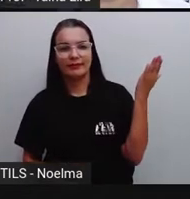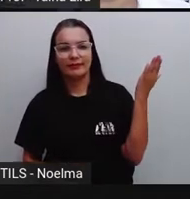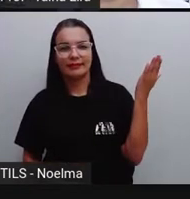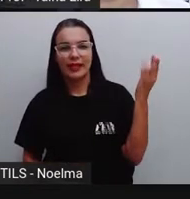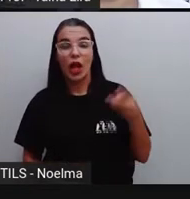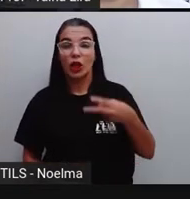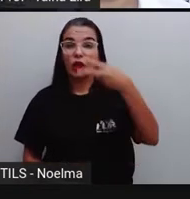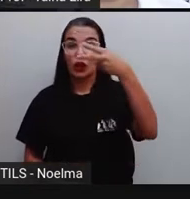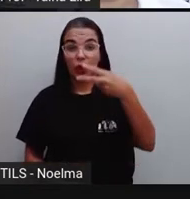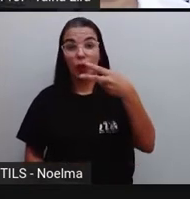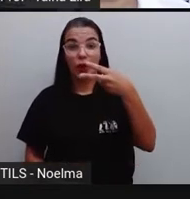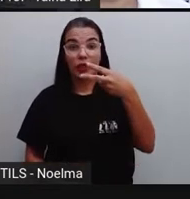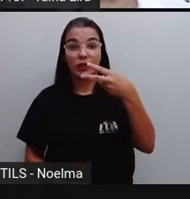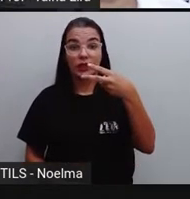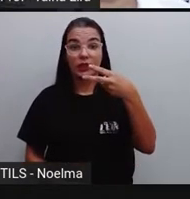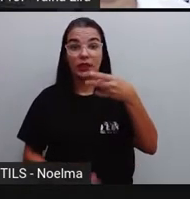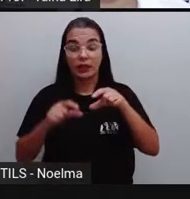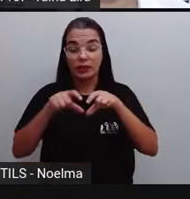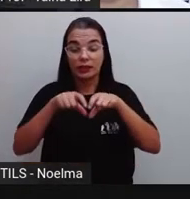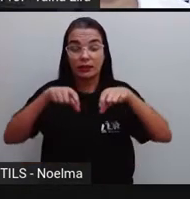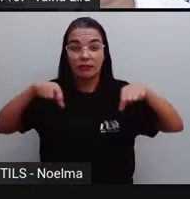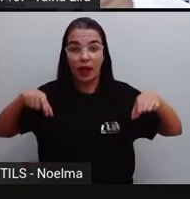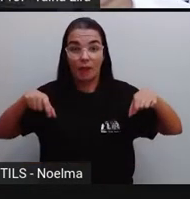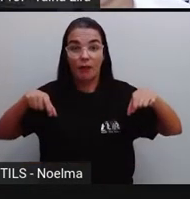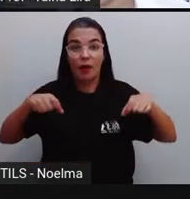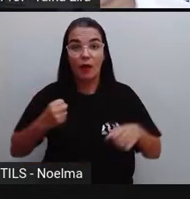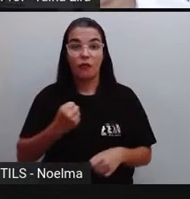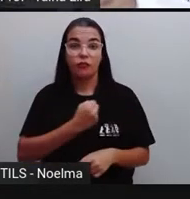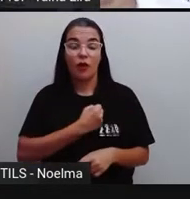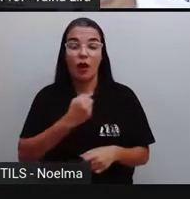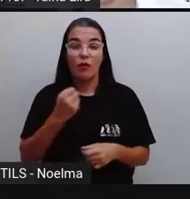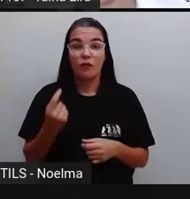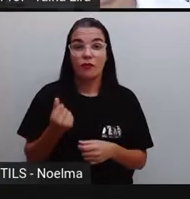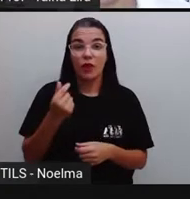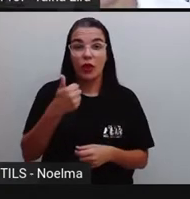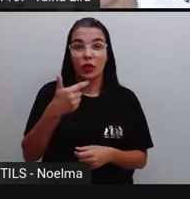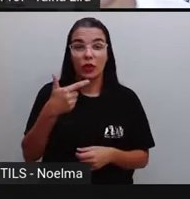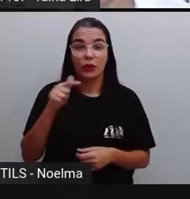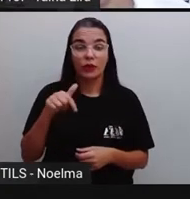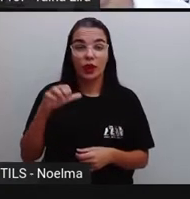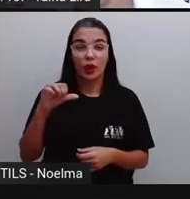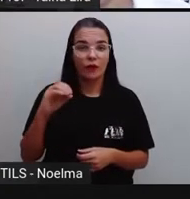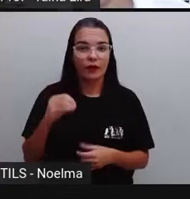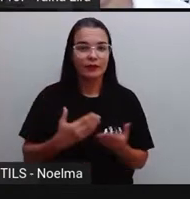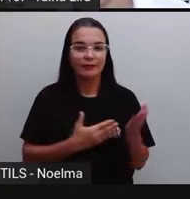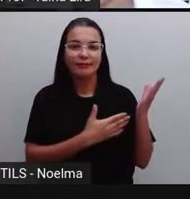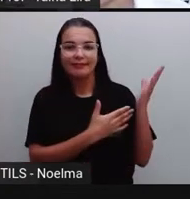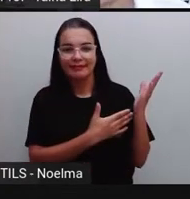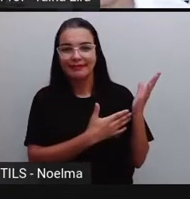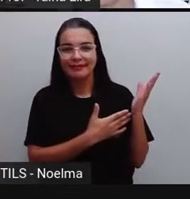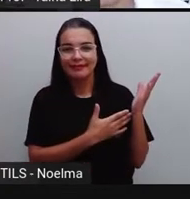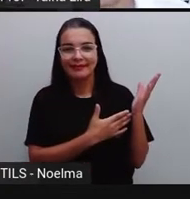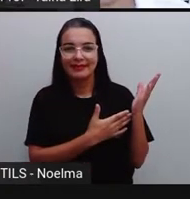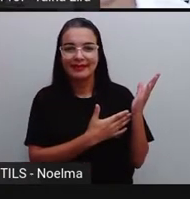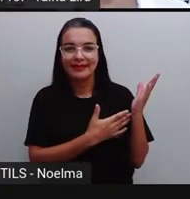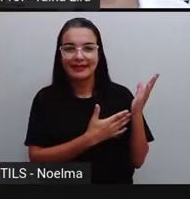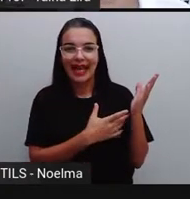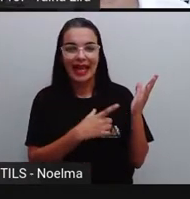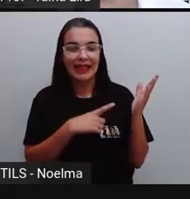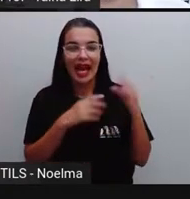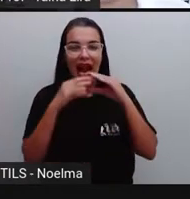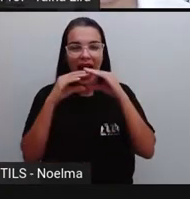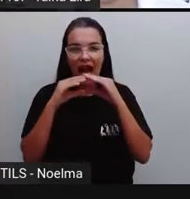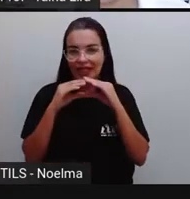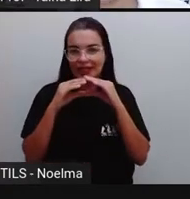Novos, dois pop subs por R$ 12,90. Frango, parmesão e steak barbecue.